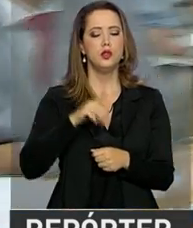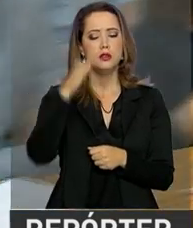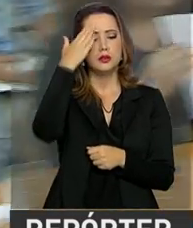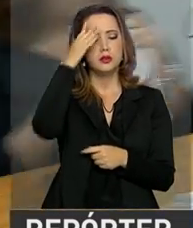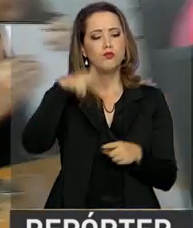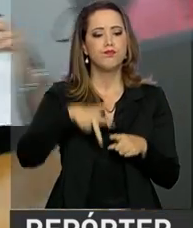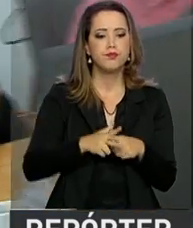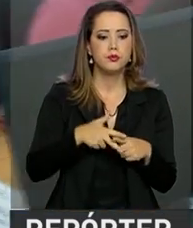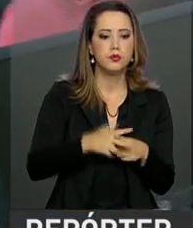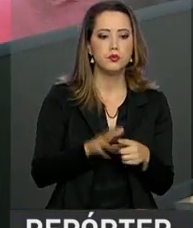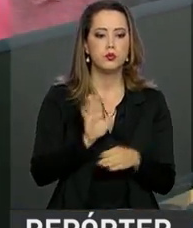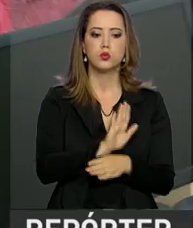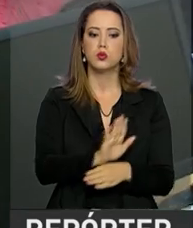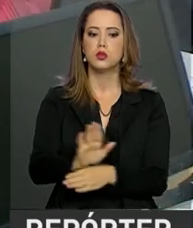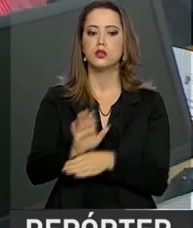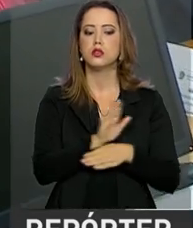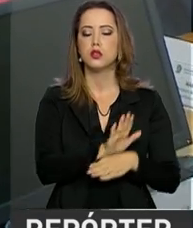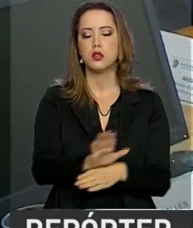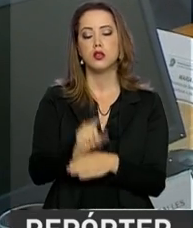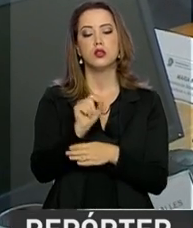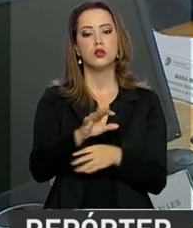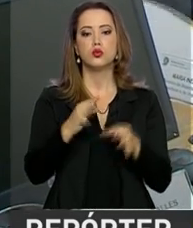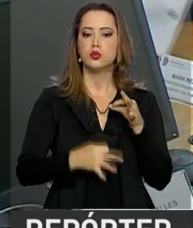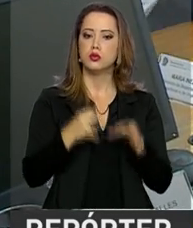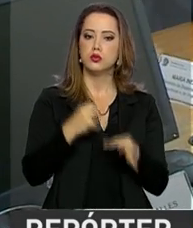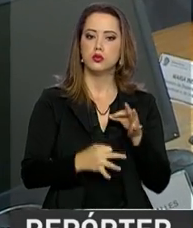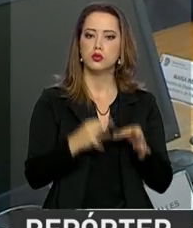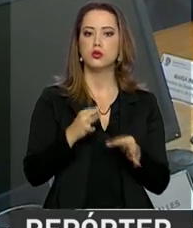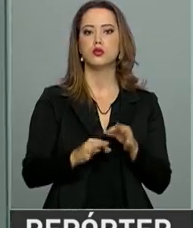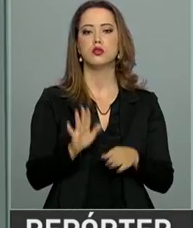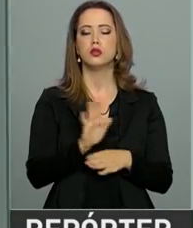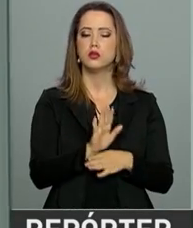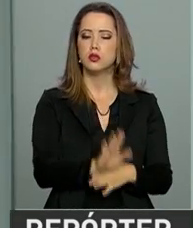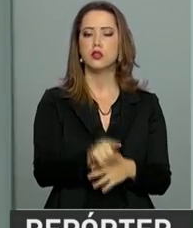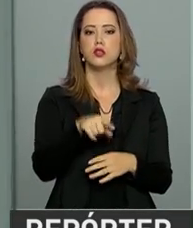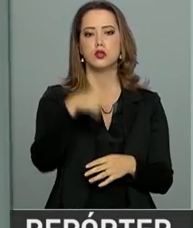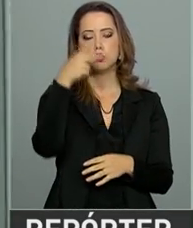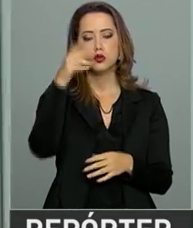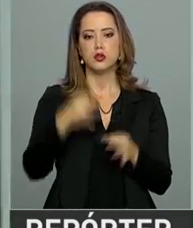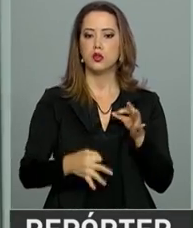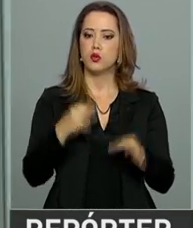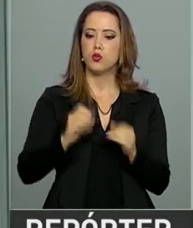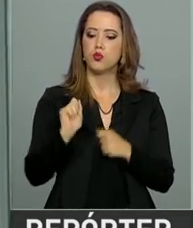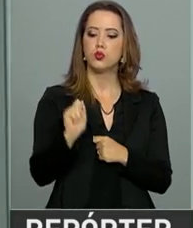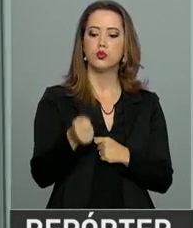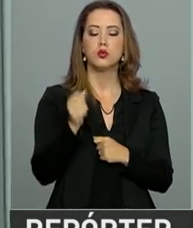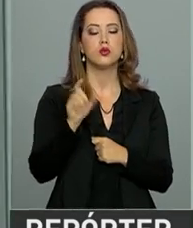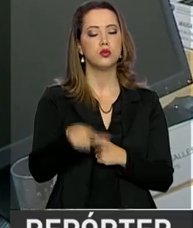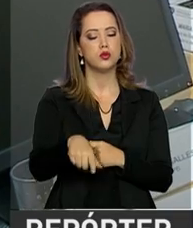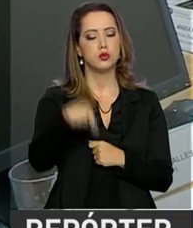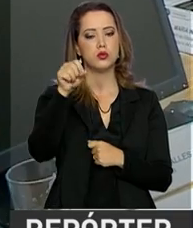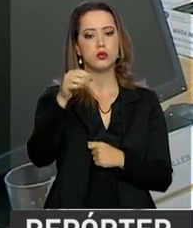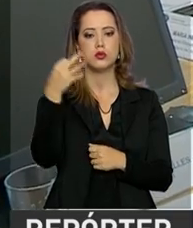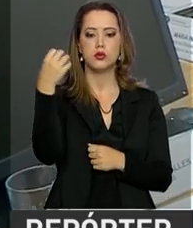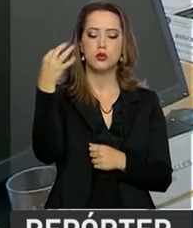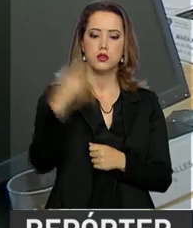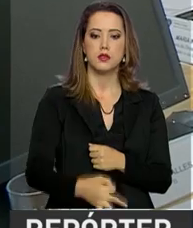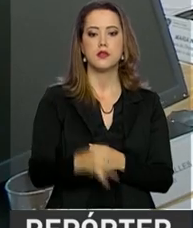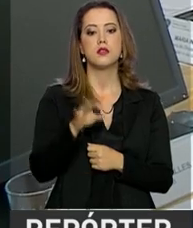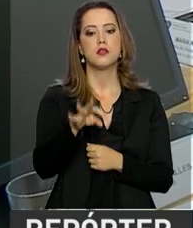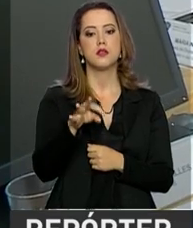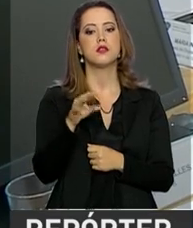núcleos de apoio técnico do Poder Judiciário e ajudar os magistrados para que tomem decisões baseadas em opiniões